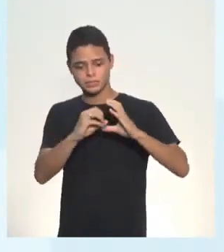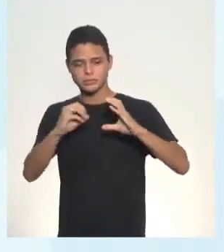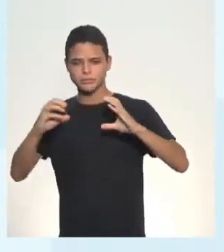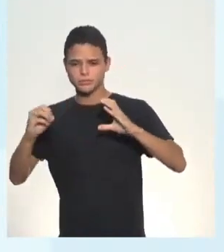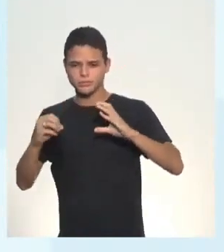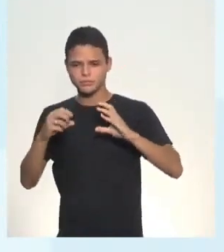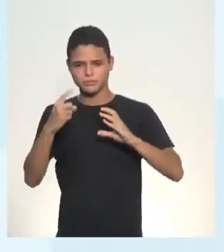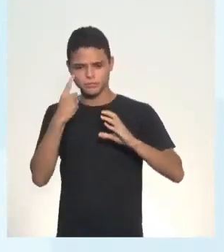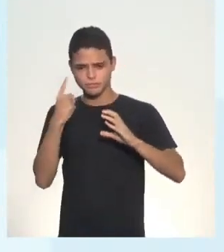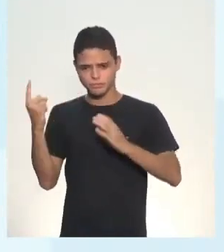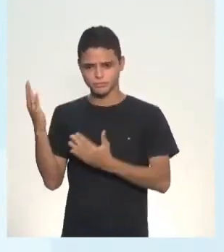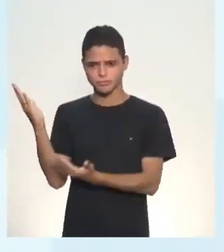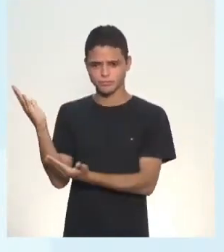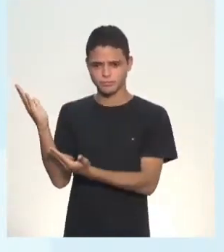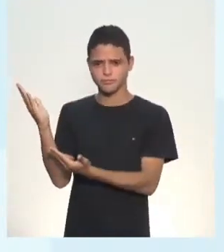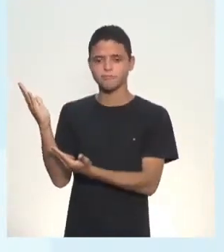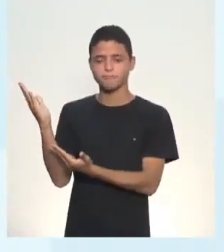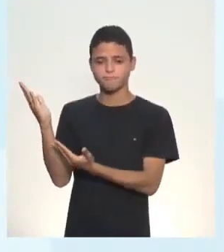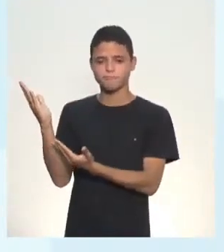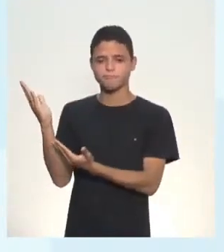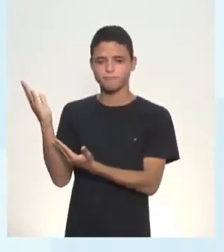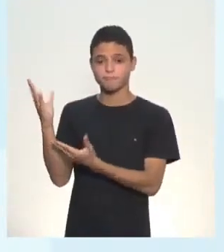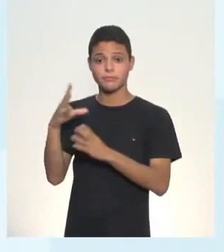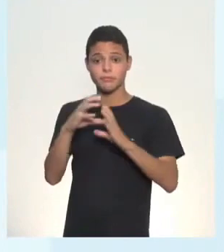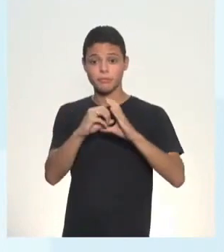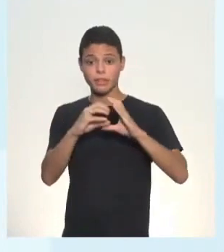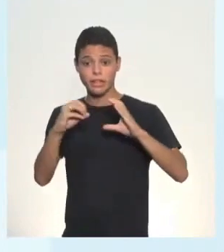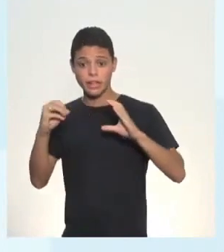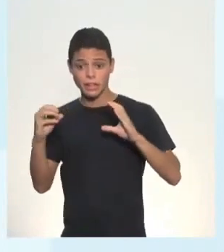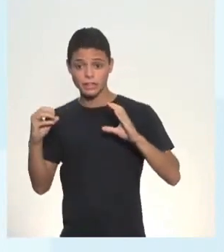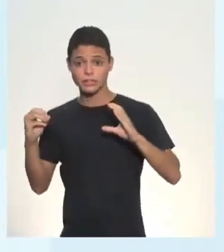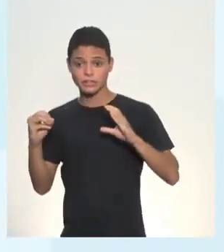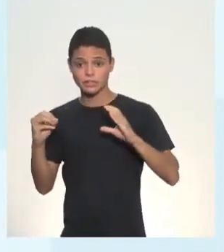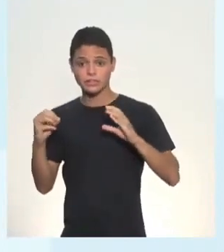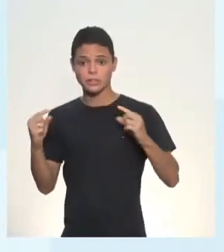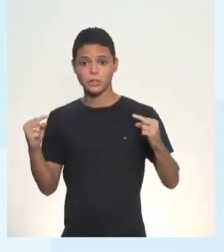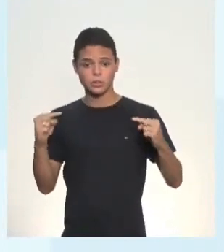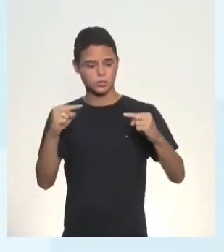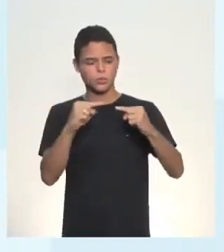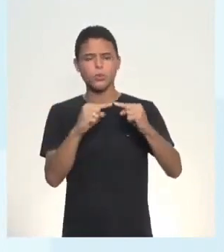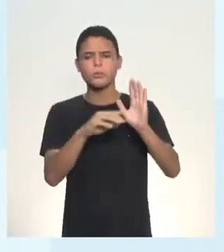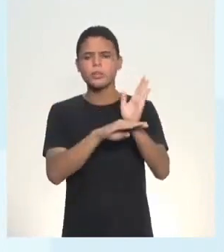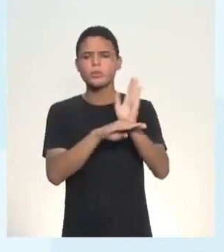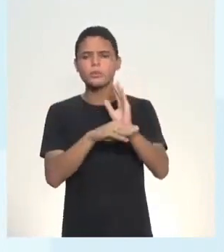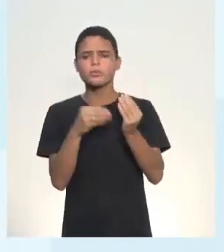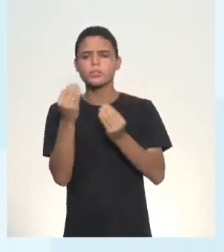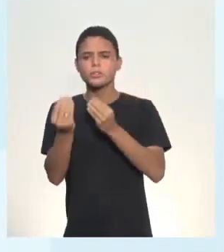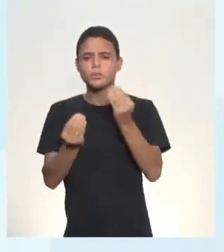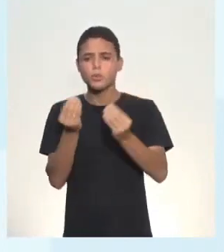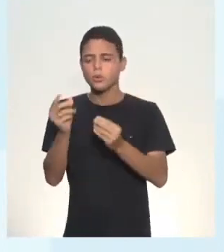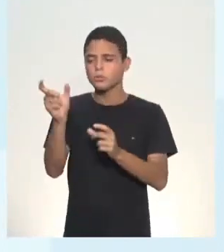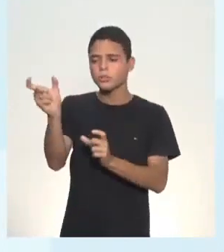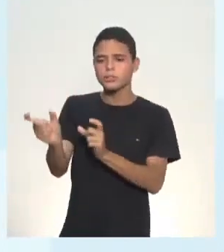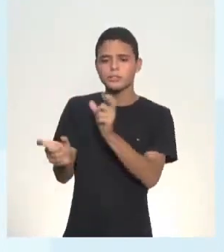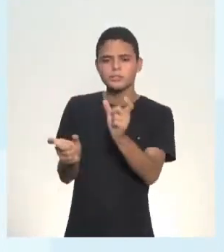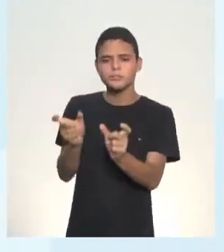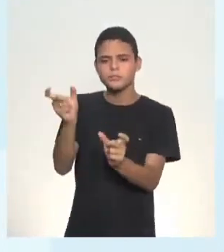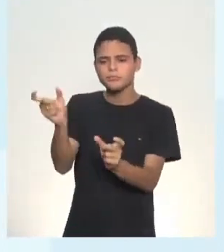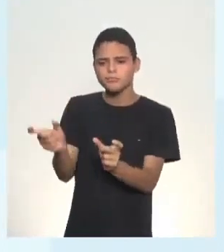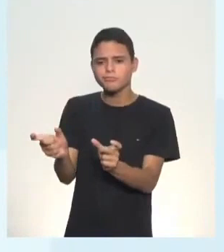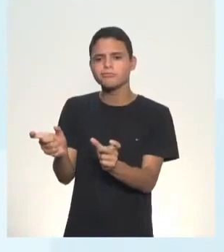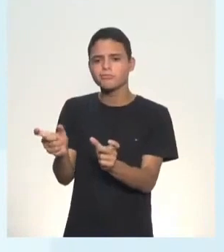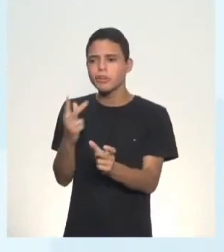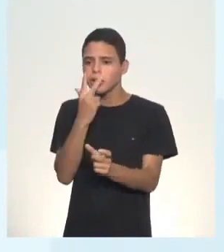com o vídeo apresentado. Olha esse, parece que está desesperado. Quem vocês acham, a gente não vai parar, quem vocês acham que estavam com